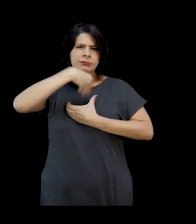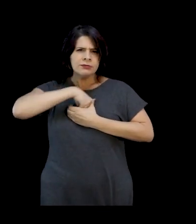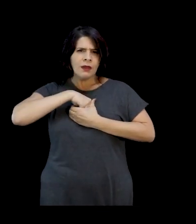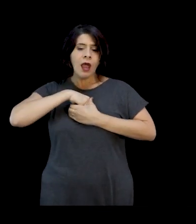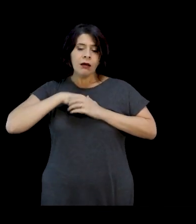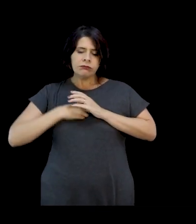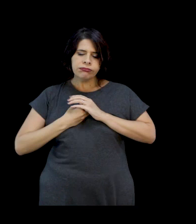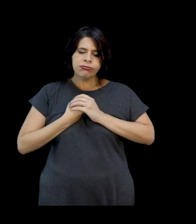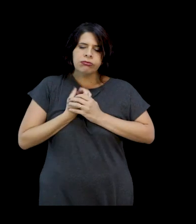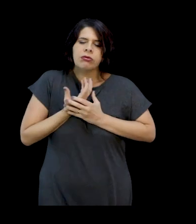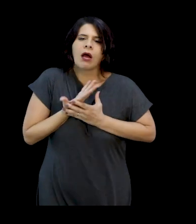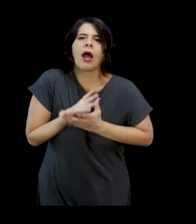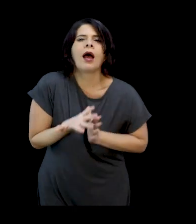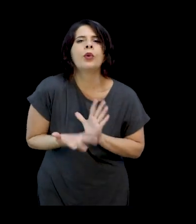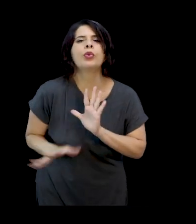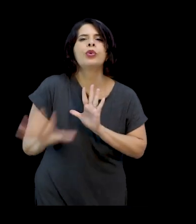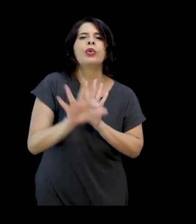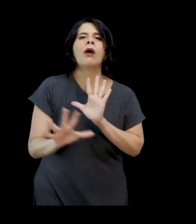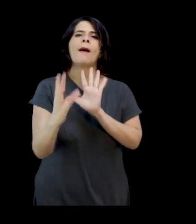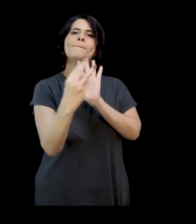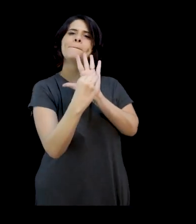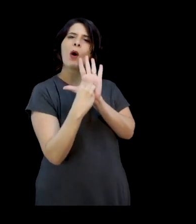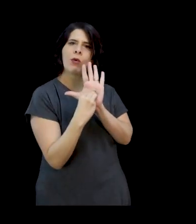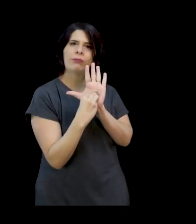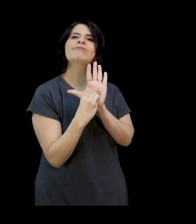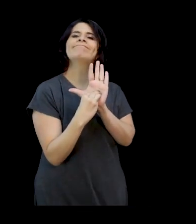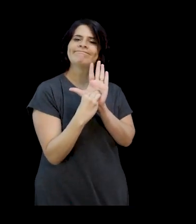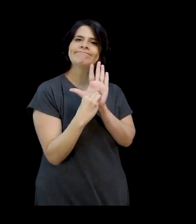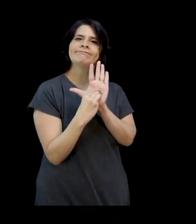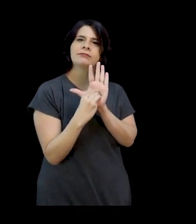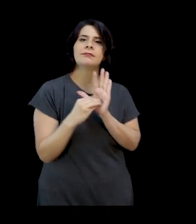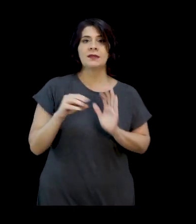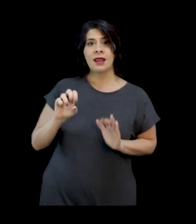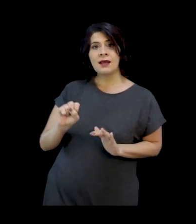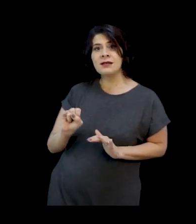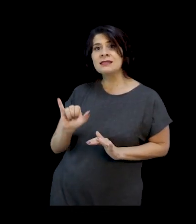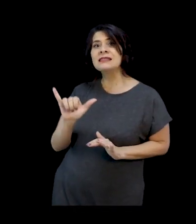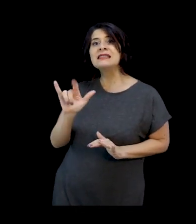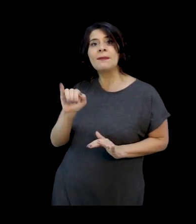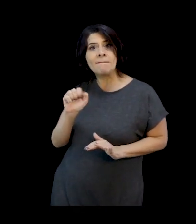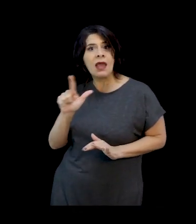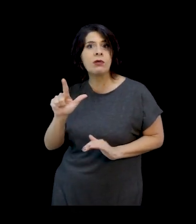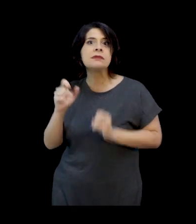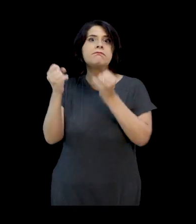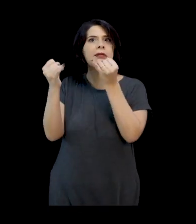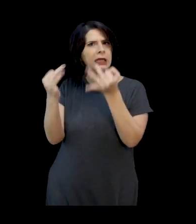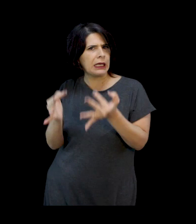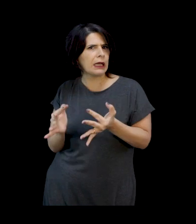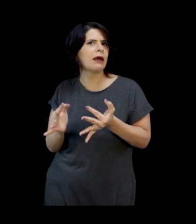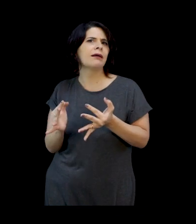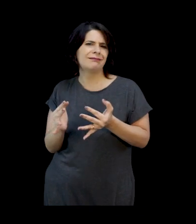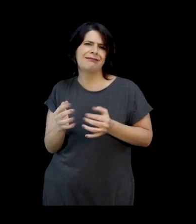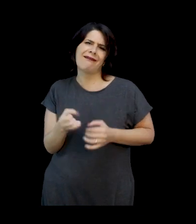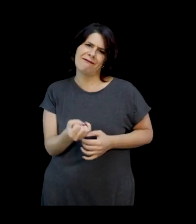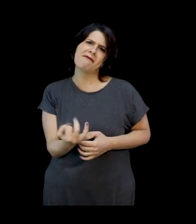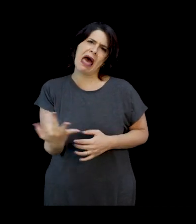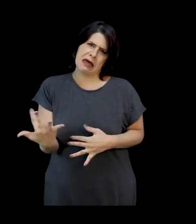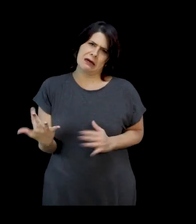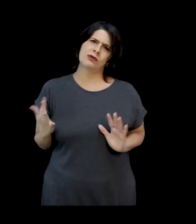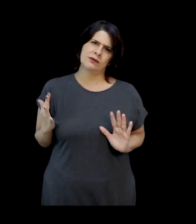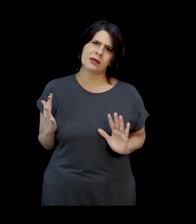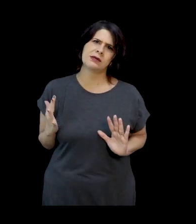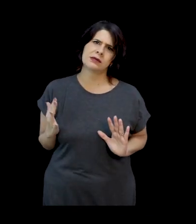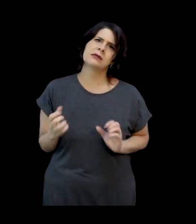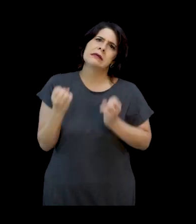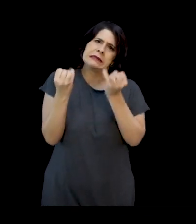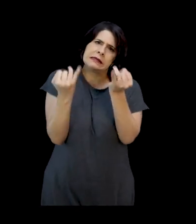como ele também diz, mais de um momento do ensaio, ele também define